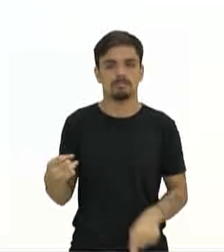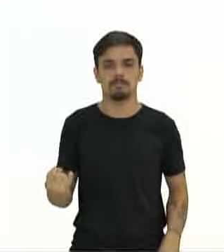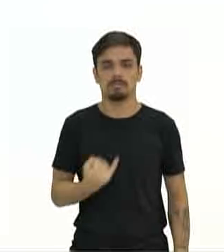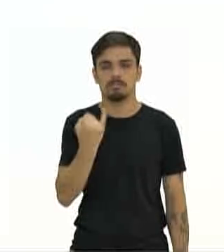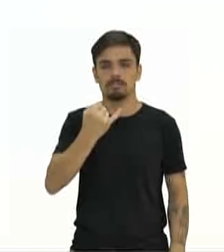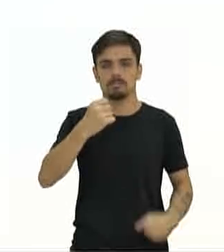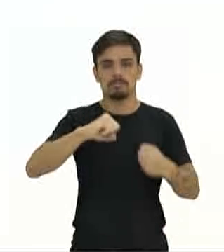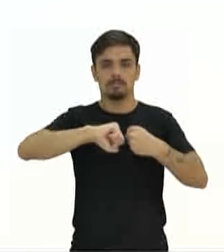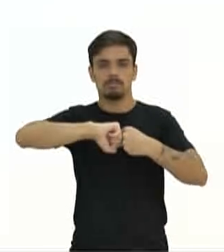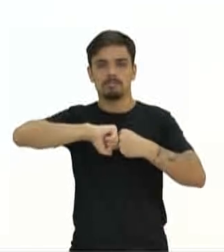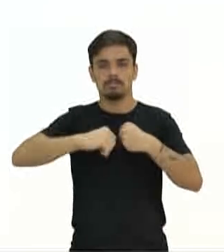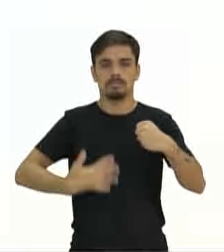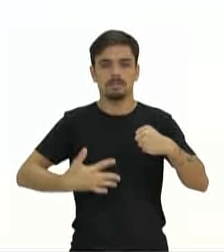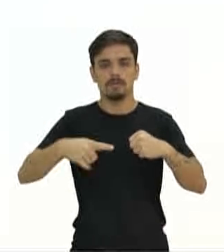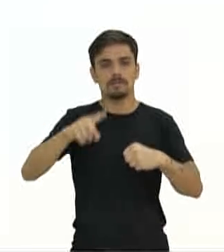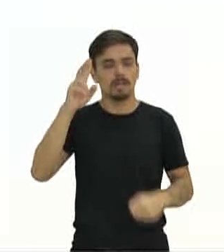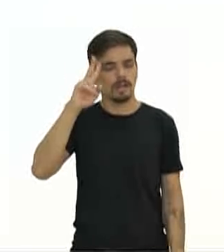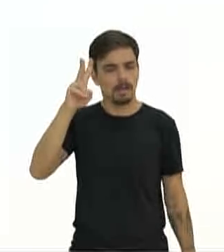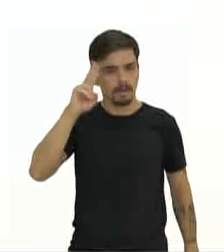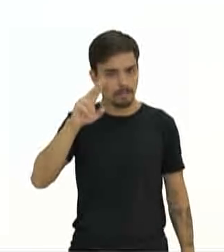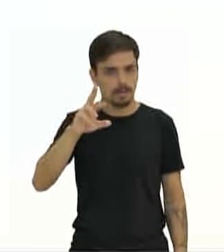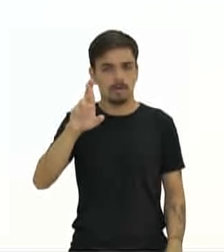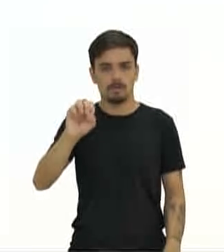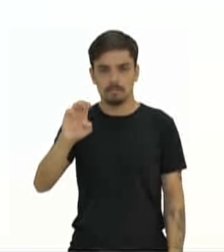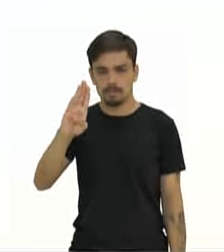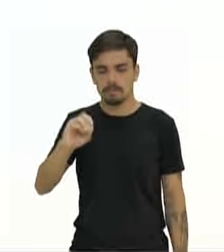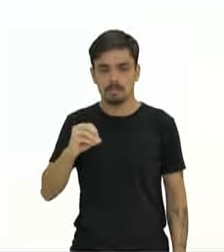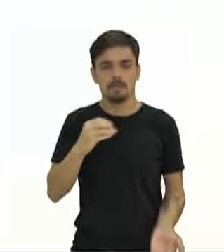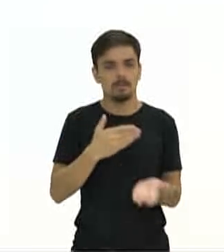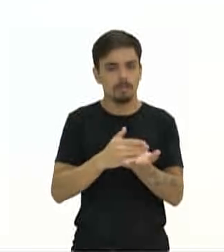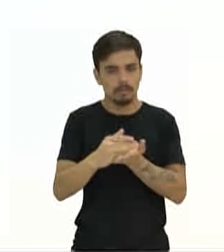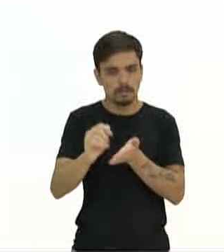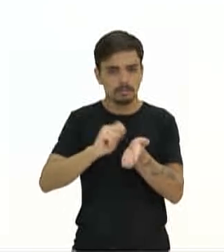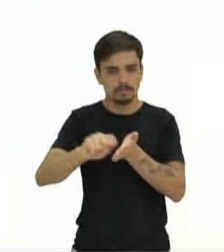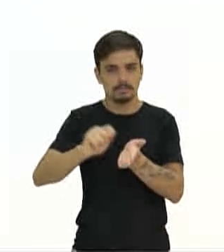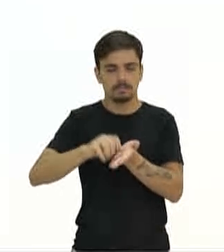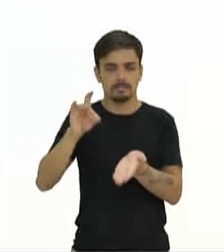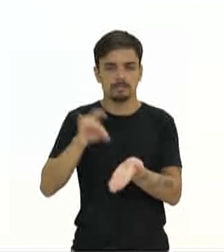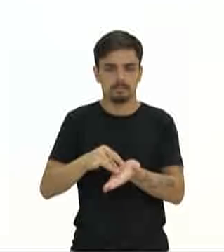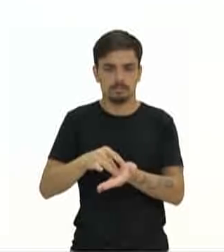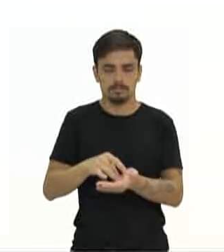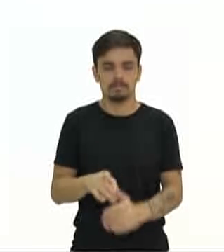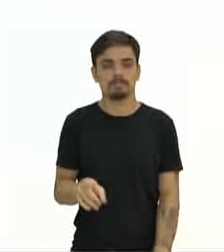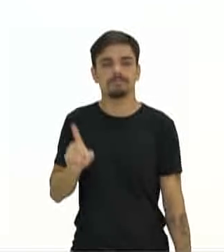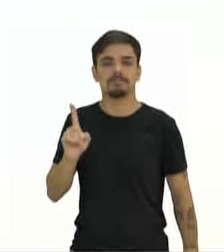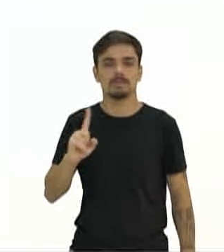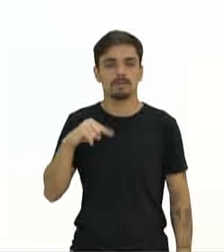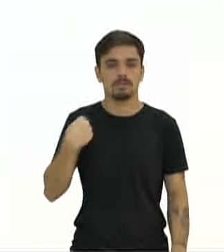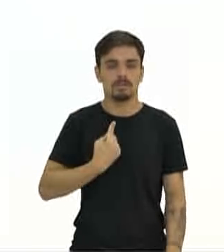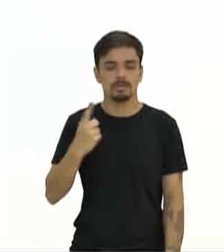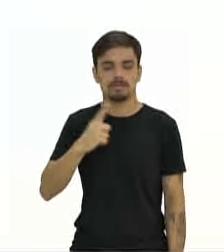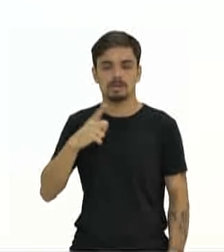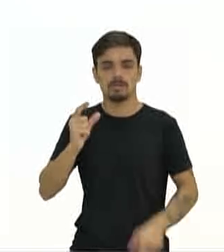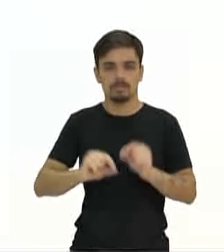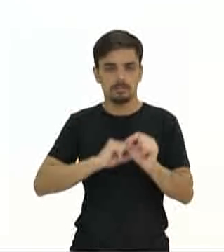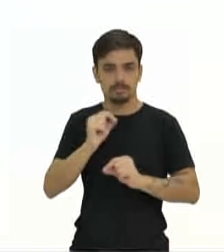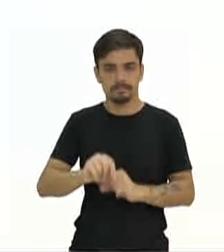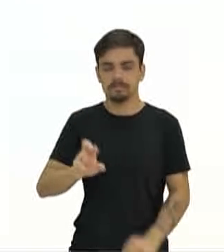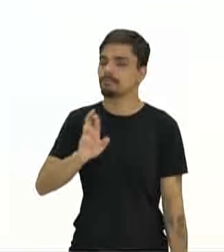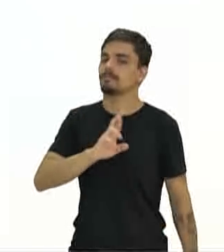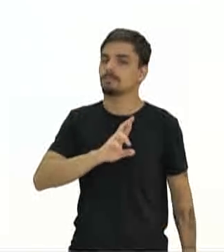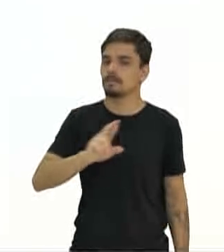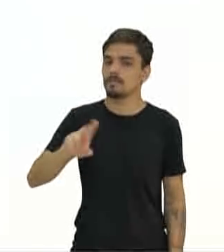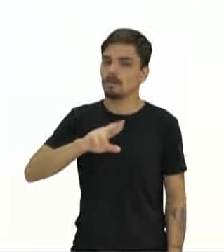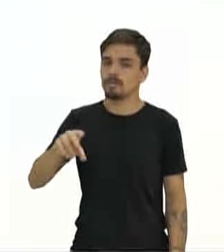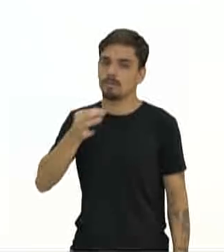democracia." Lembram que o robô começaria a escrever a partir desta afirmação? Então, o que nós temos? Que não é